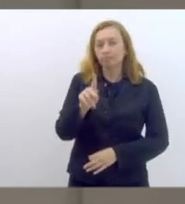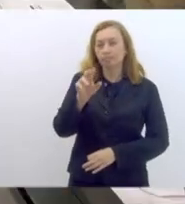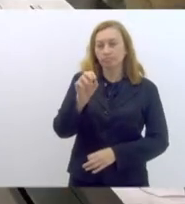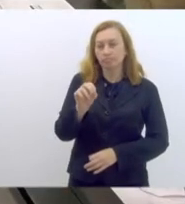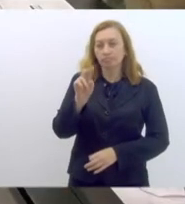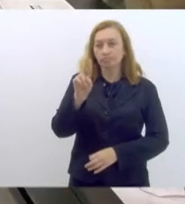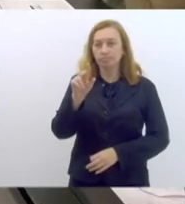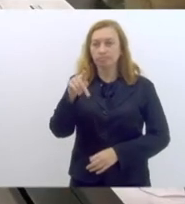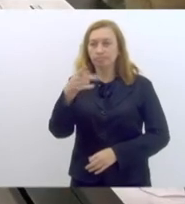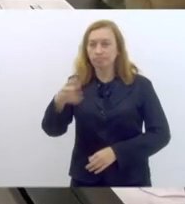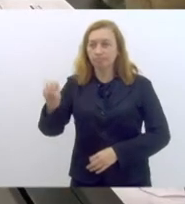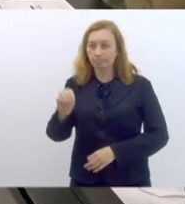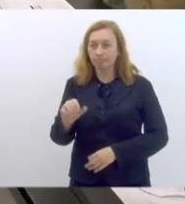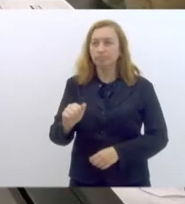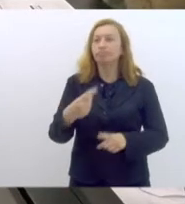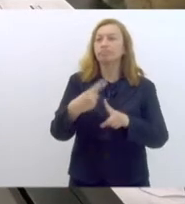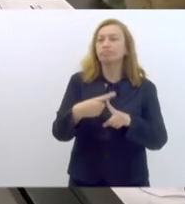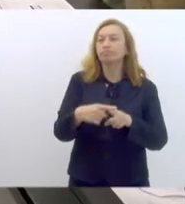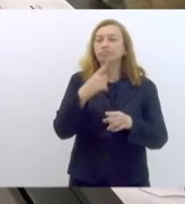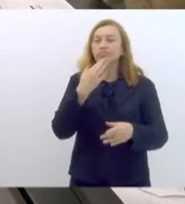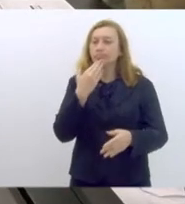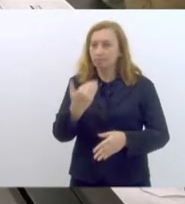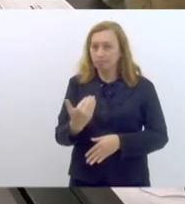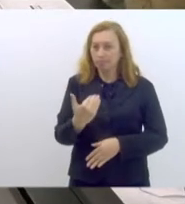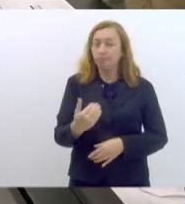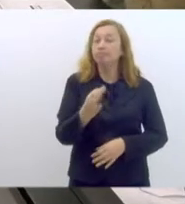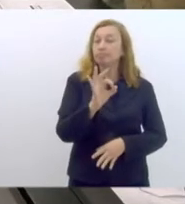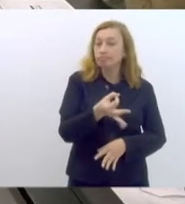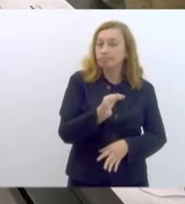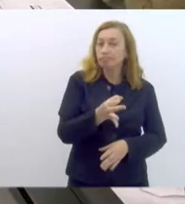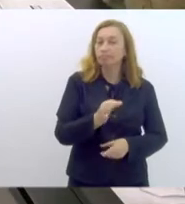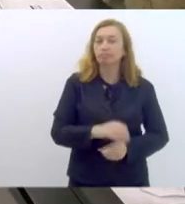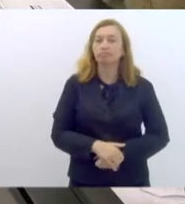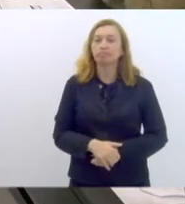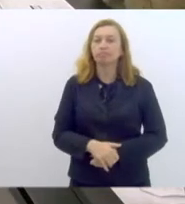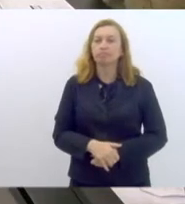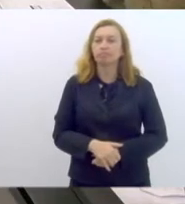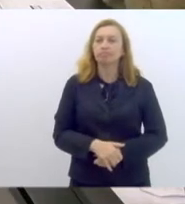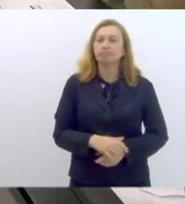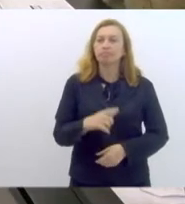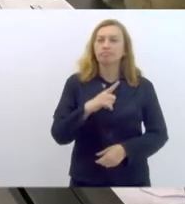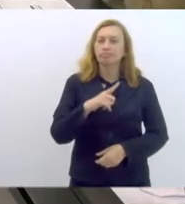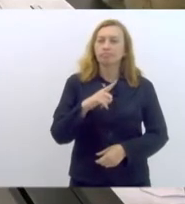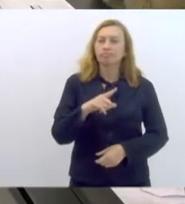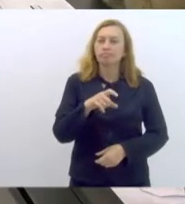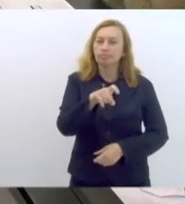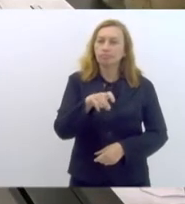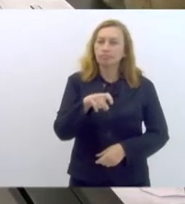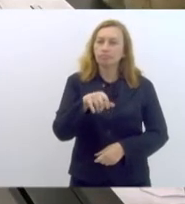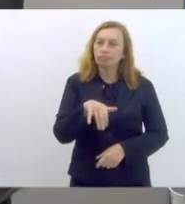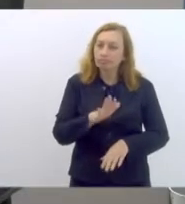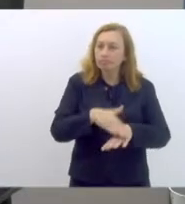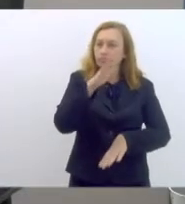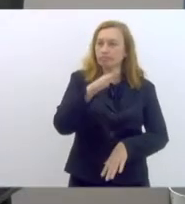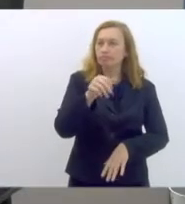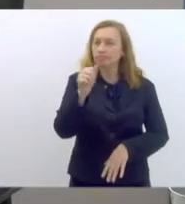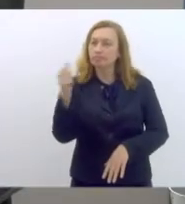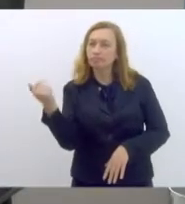E por que a gente pediu a poupança? É justo que a poupança tenha um delta X a mais que o